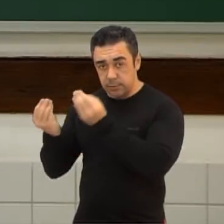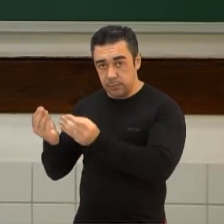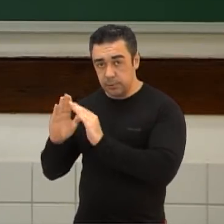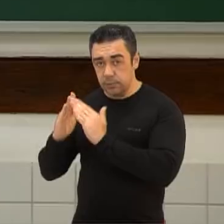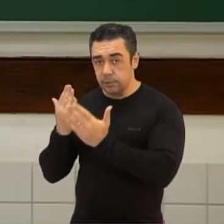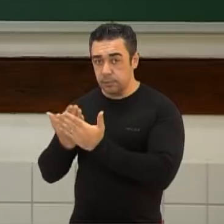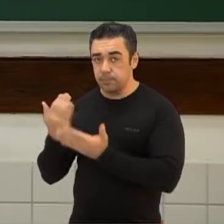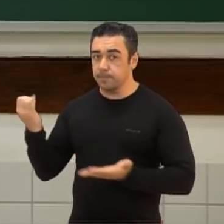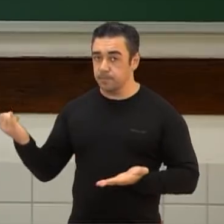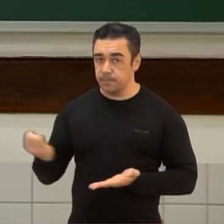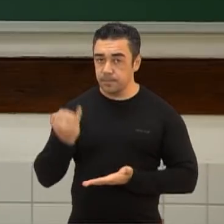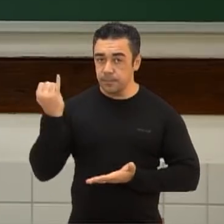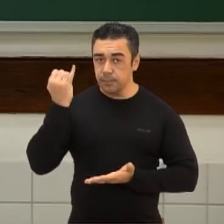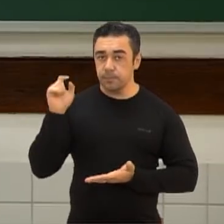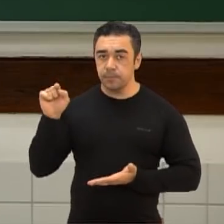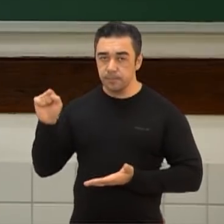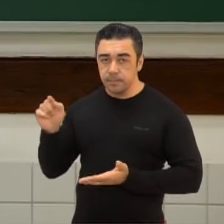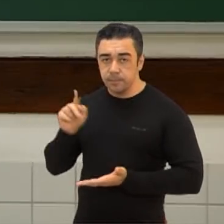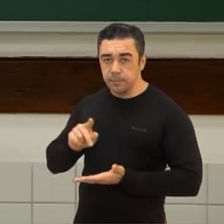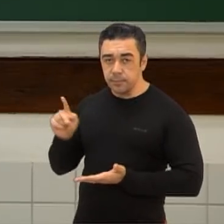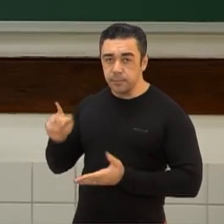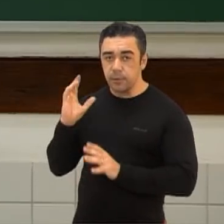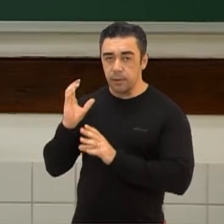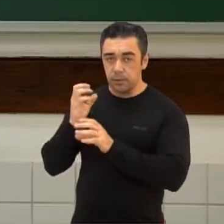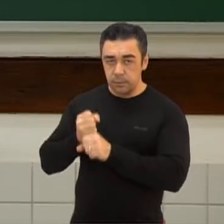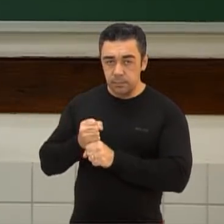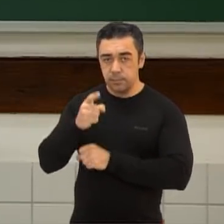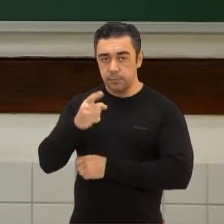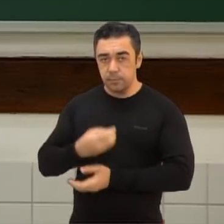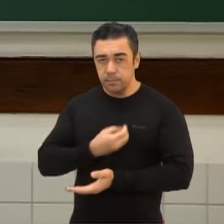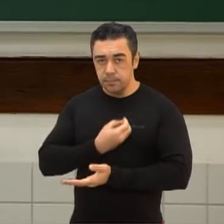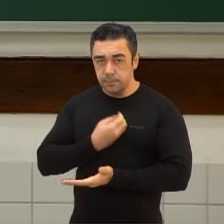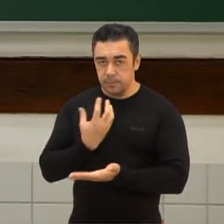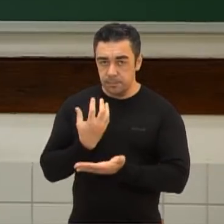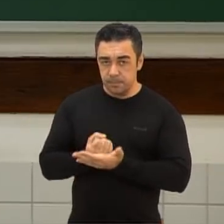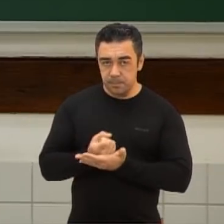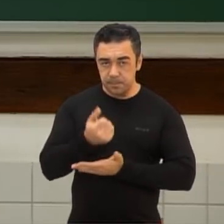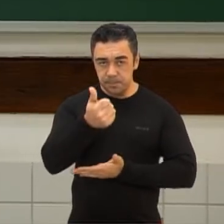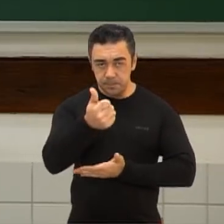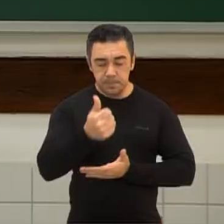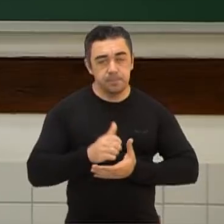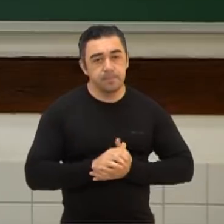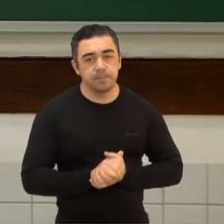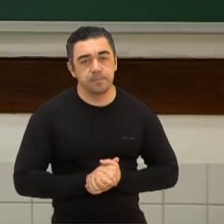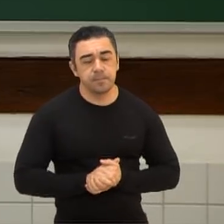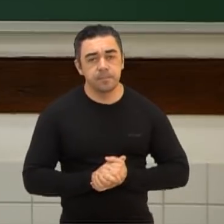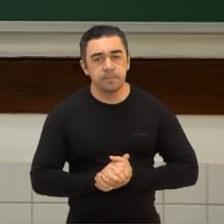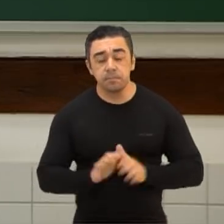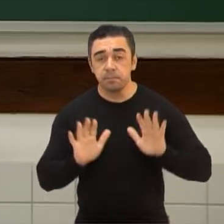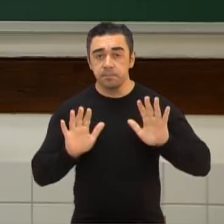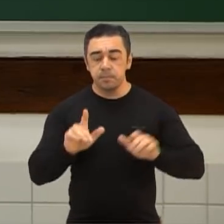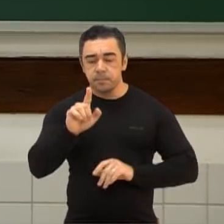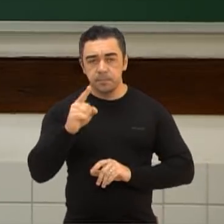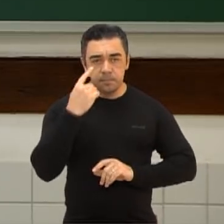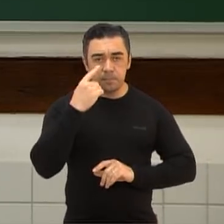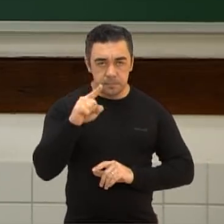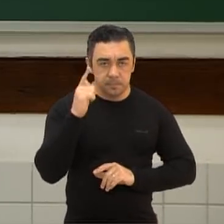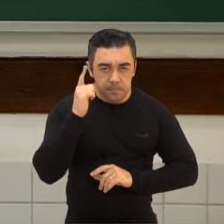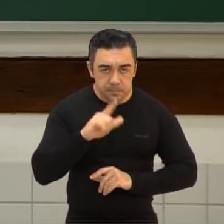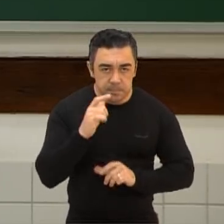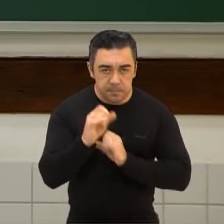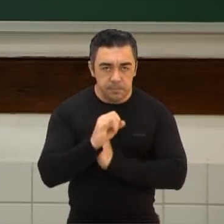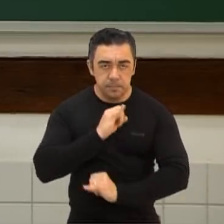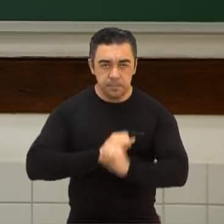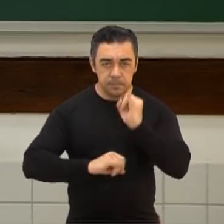importante isso para que os professores tenham acesso às suas atividades, beleza? E você que está fazendo as atividades